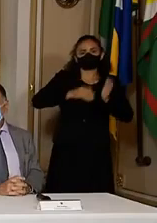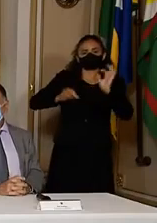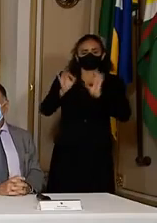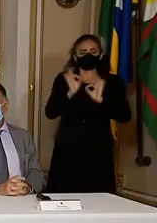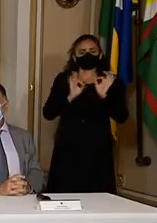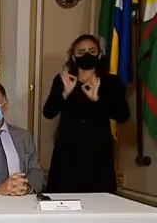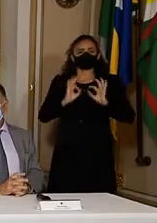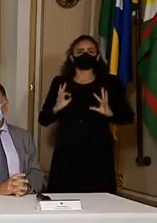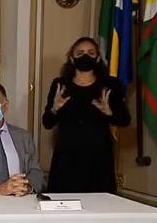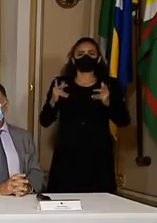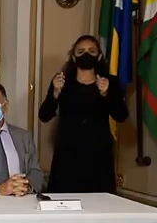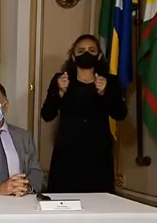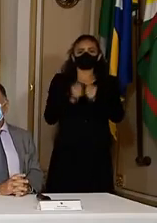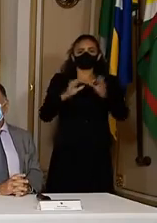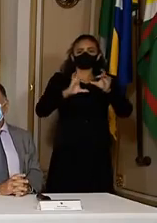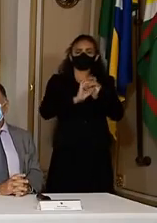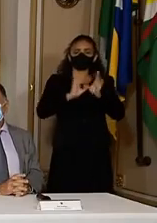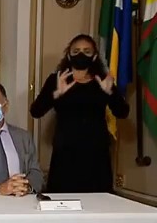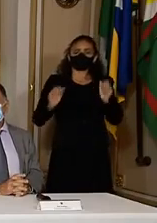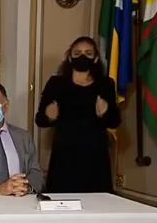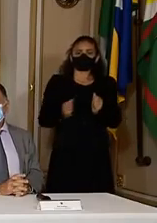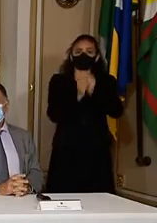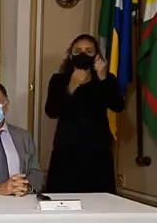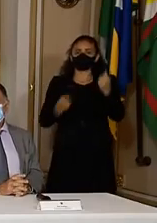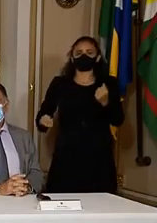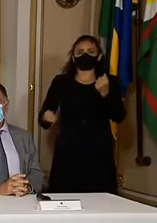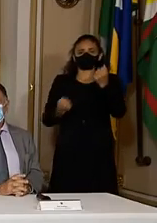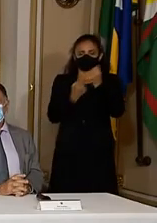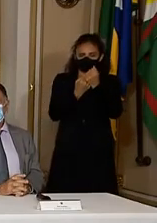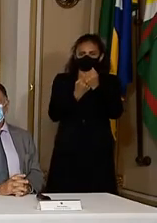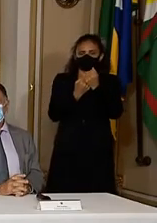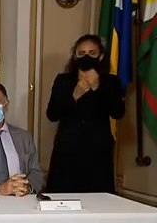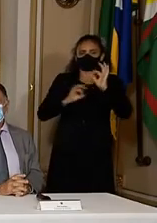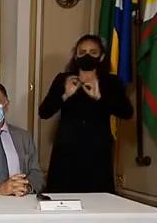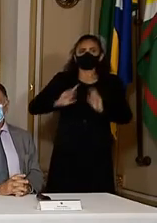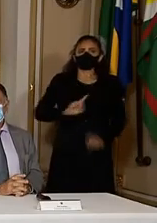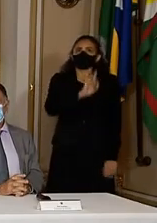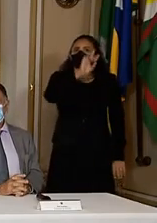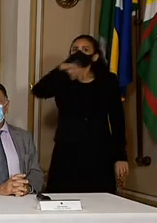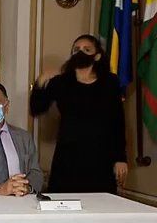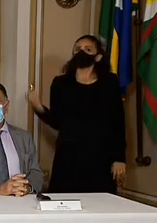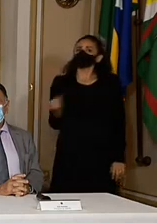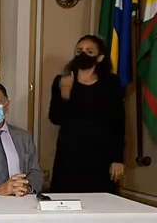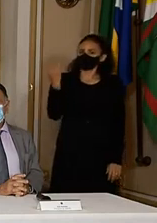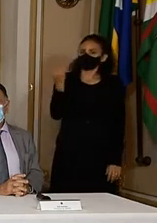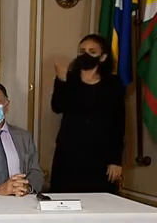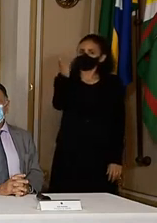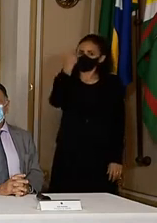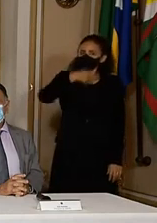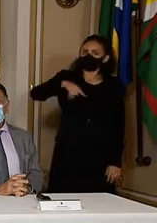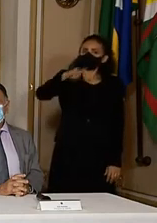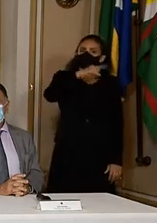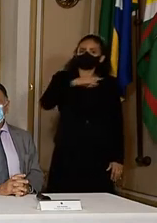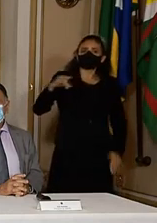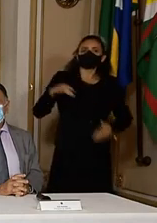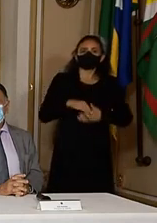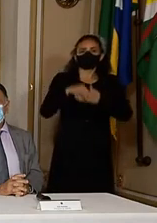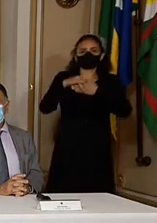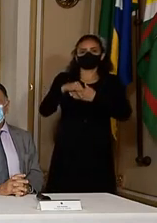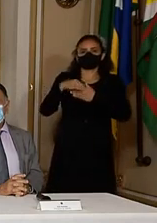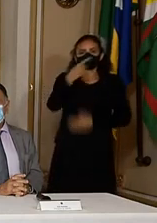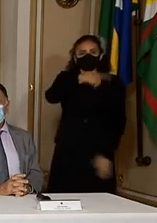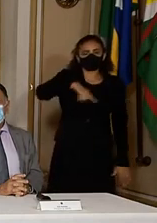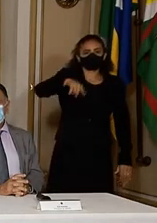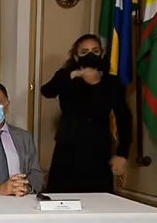construção é que permite tá aí fazendo essa Fundação nesse dia tão importante né cumprimentar